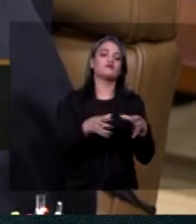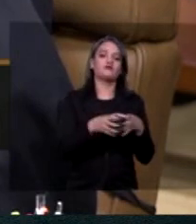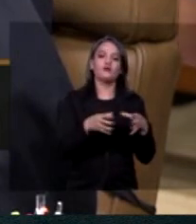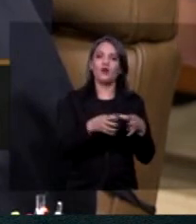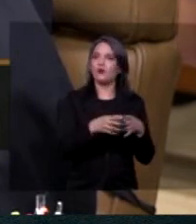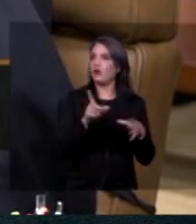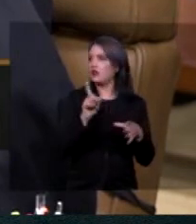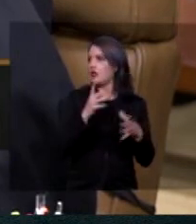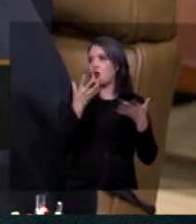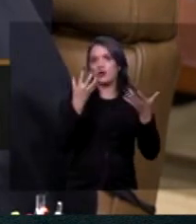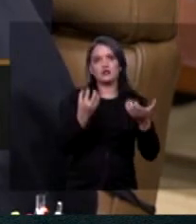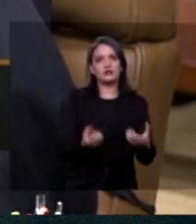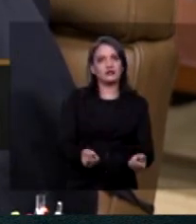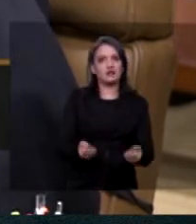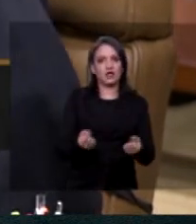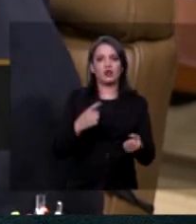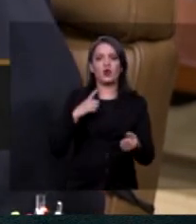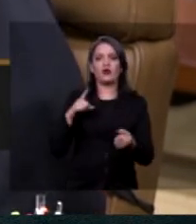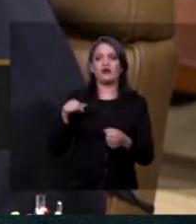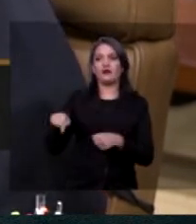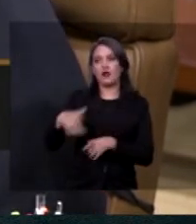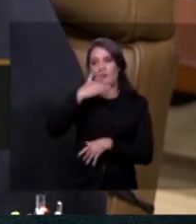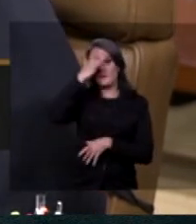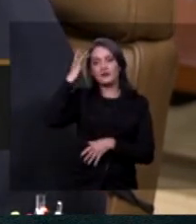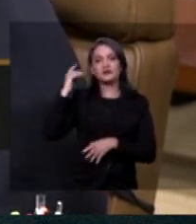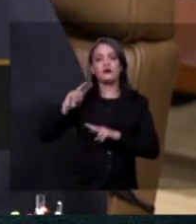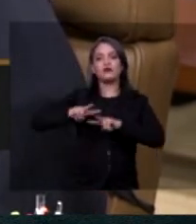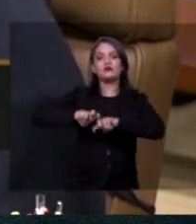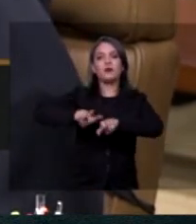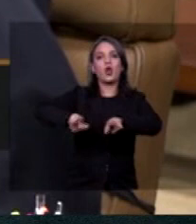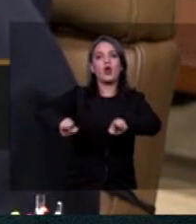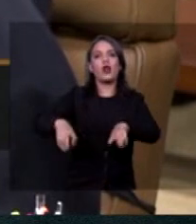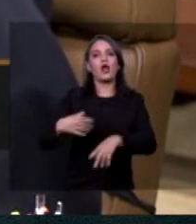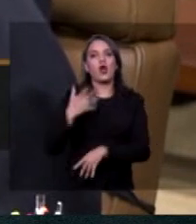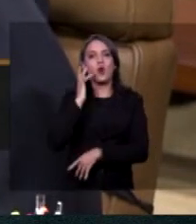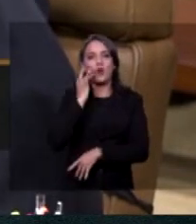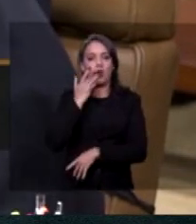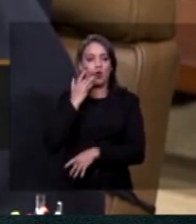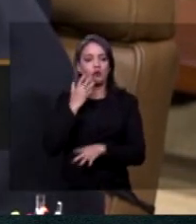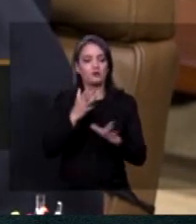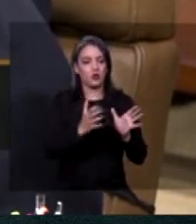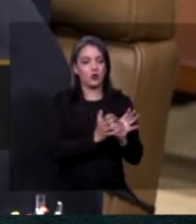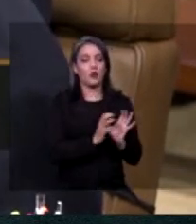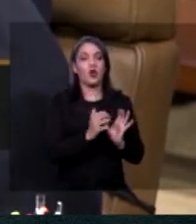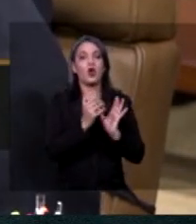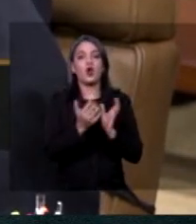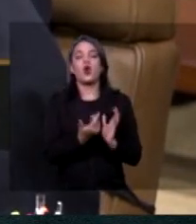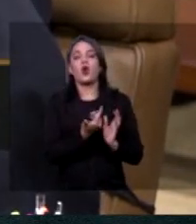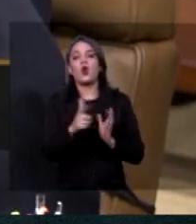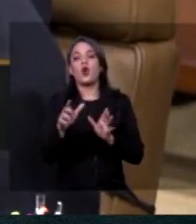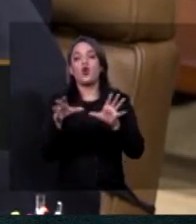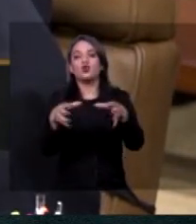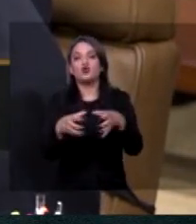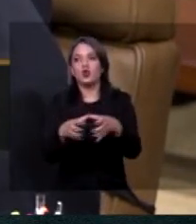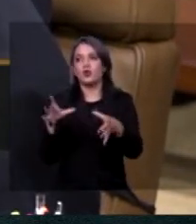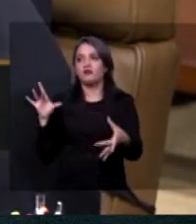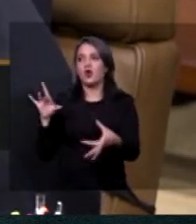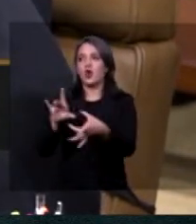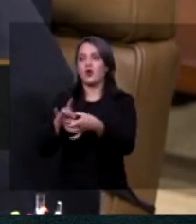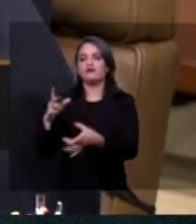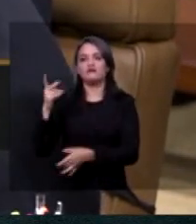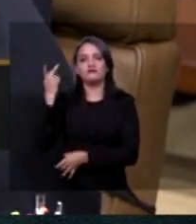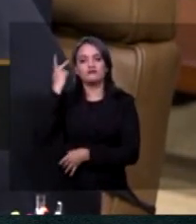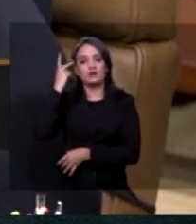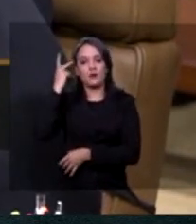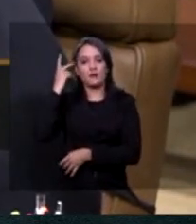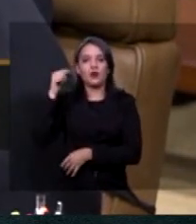complementares, suplementares, estabelecidos pelo próprio Supremo, razão pela qual consideramos necessário celeridade agora